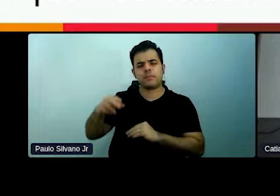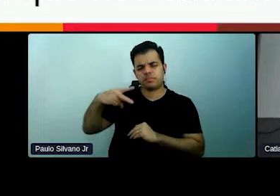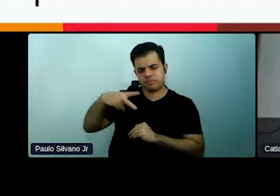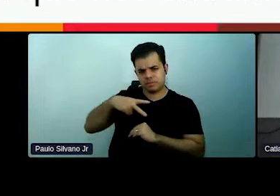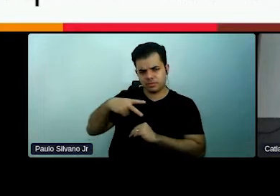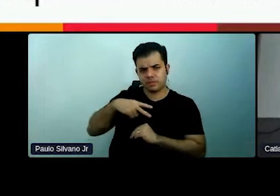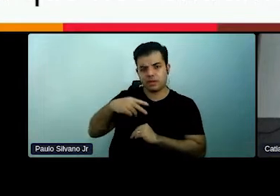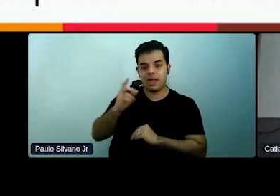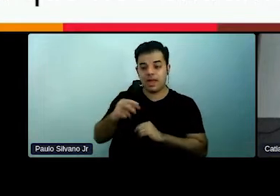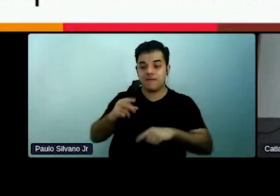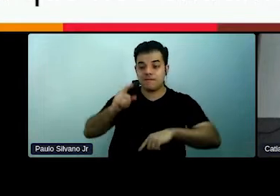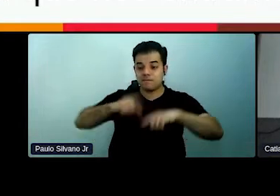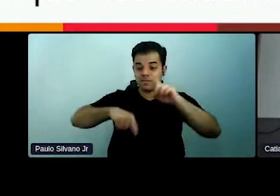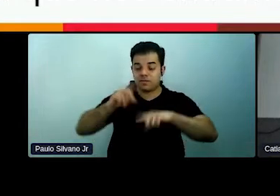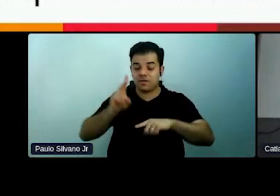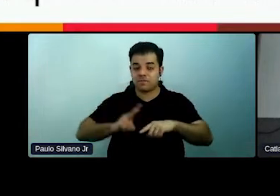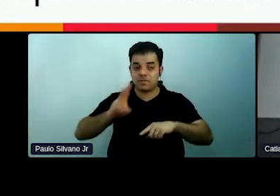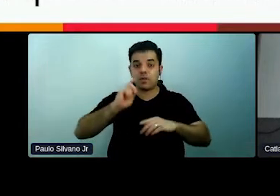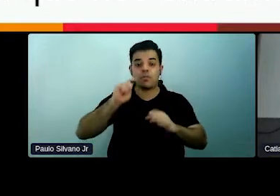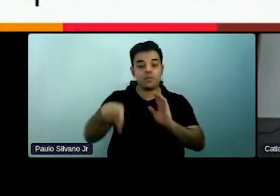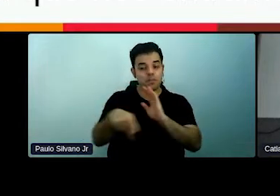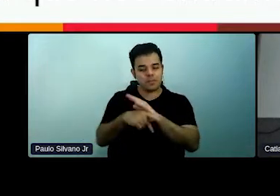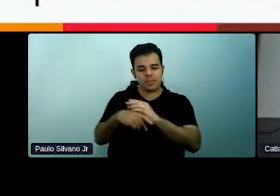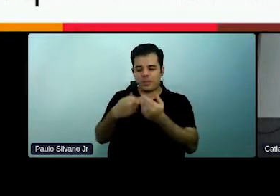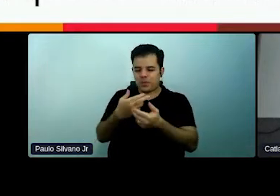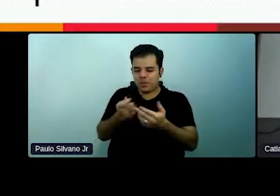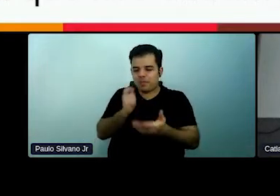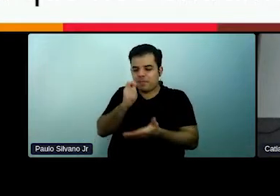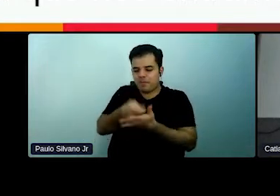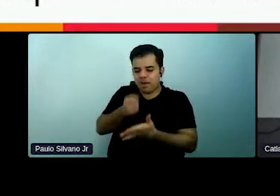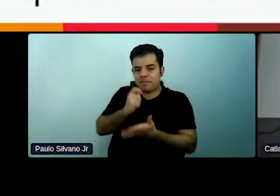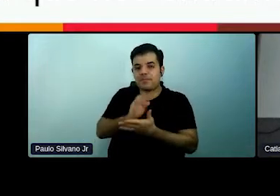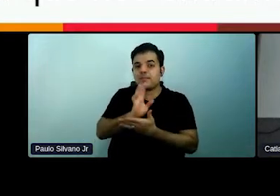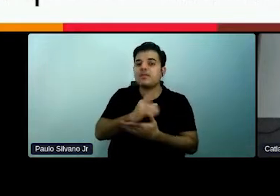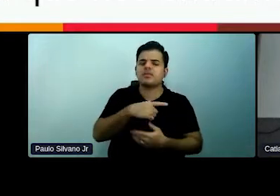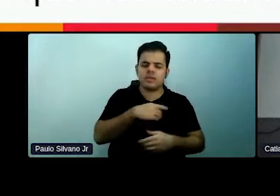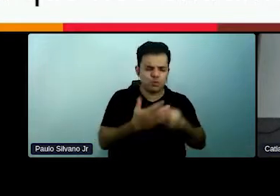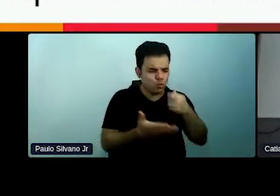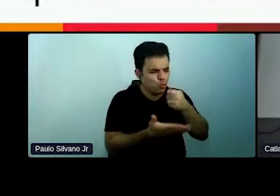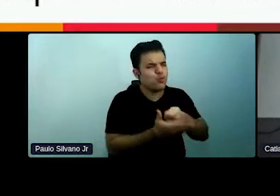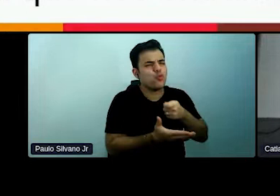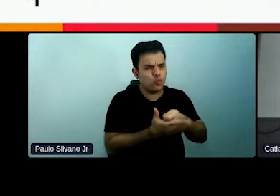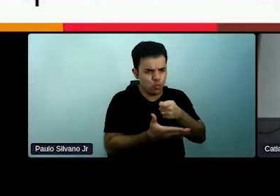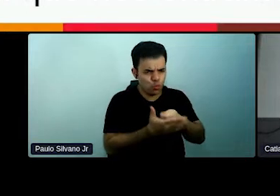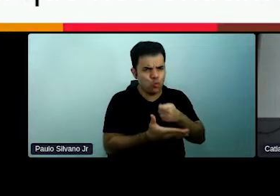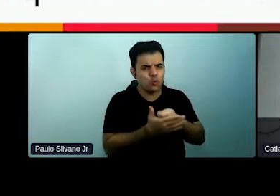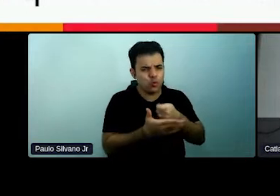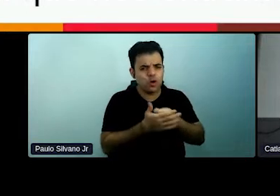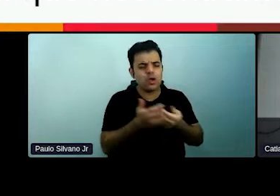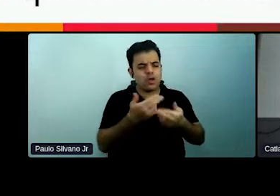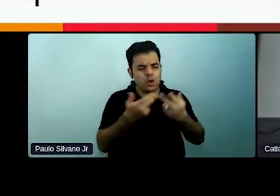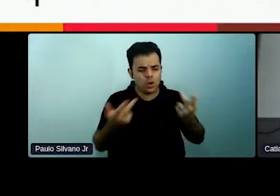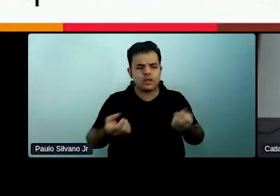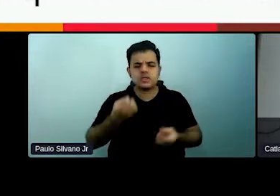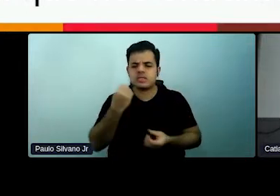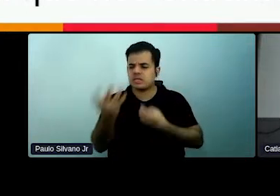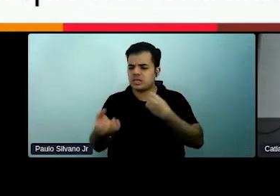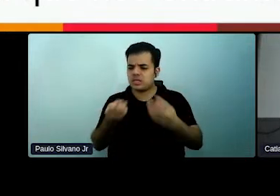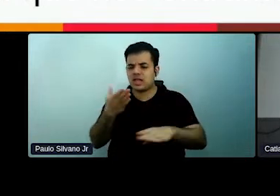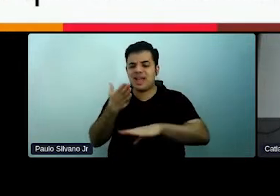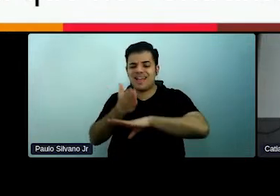gerar valor em produtos e serviços que são pagos, mas existe uma obrigatoriedade em disponibilizar esse acesso de